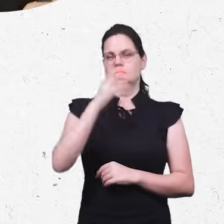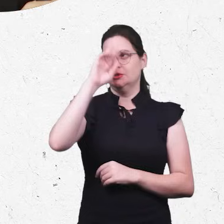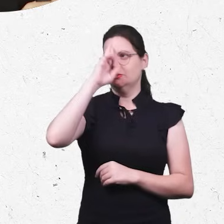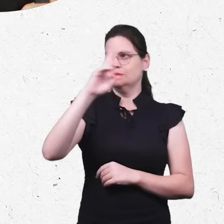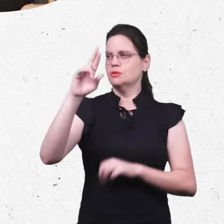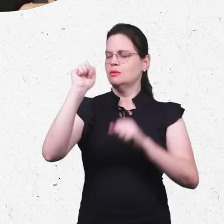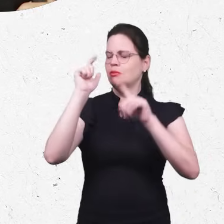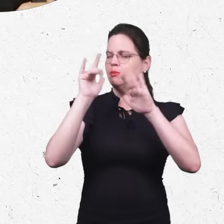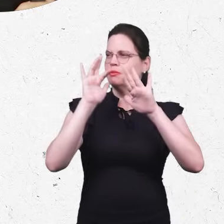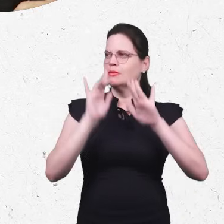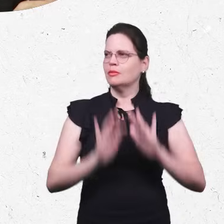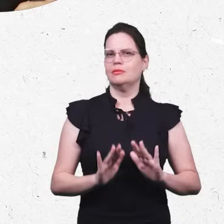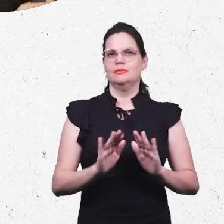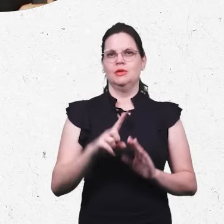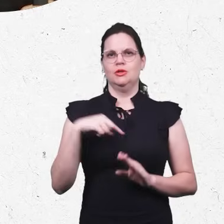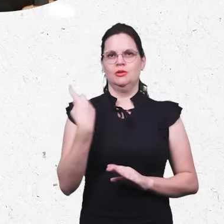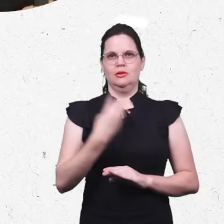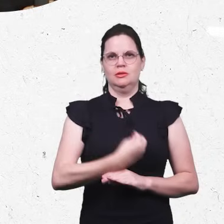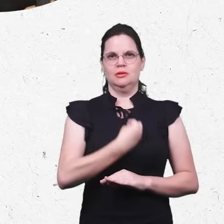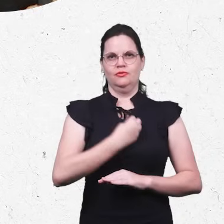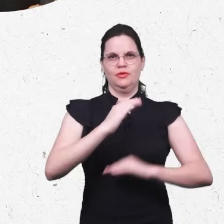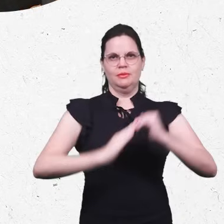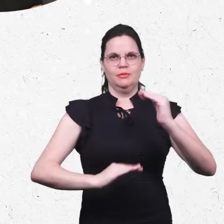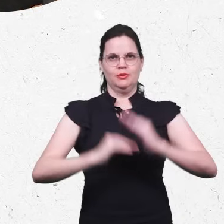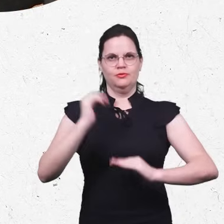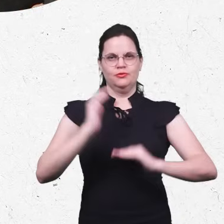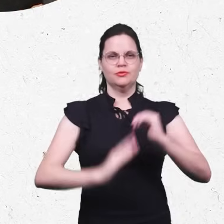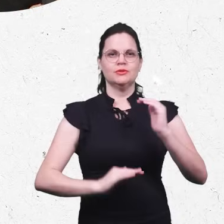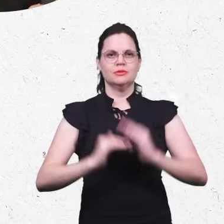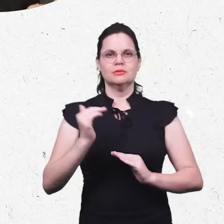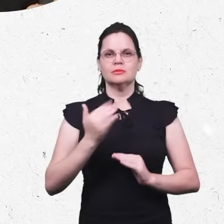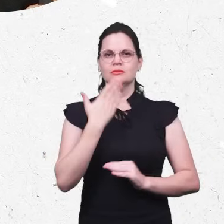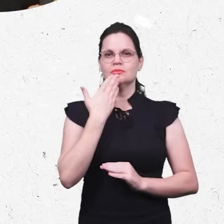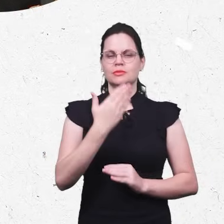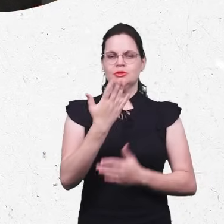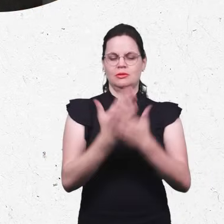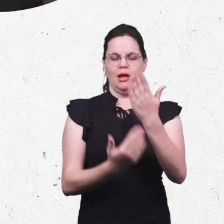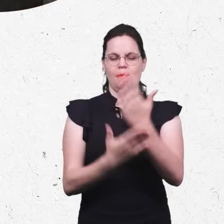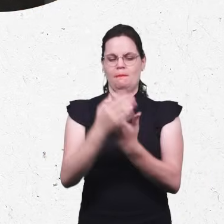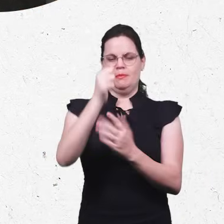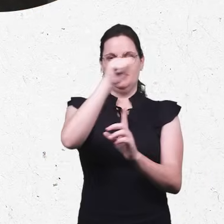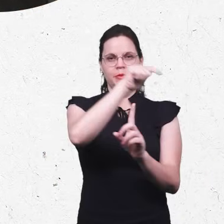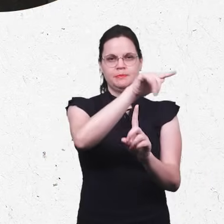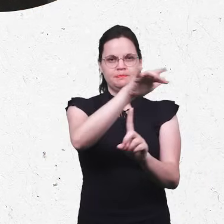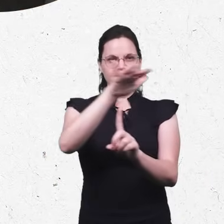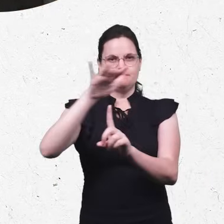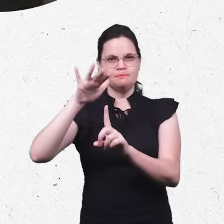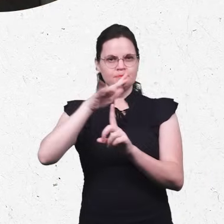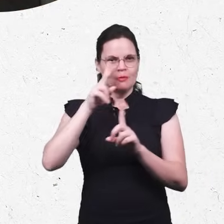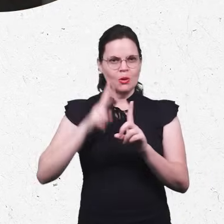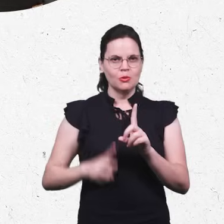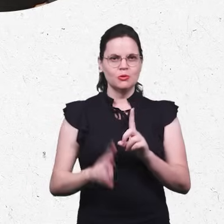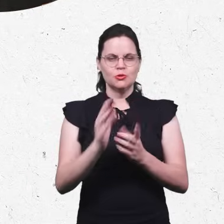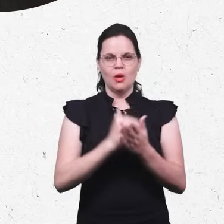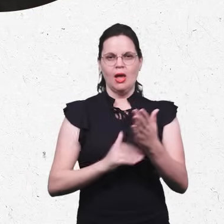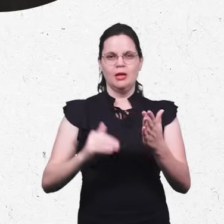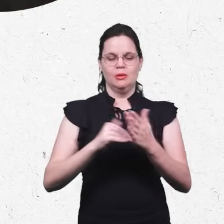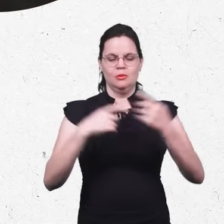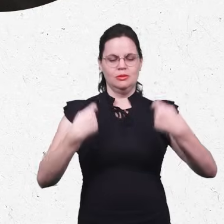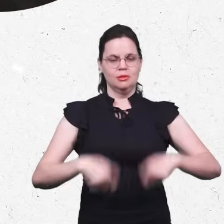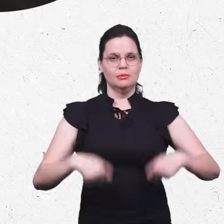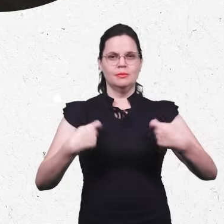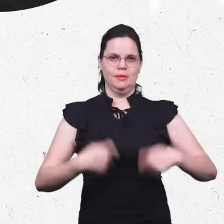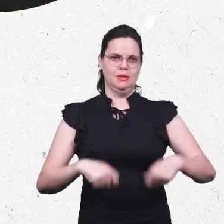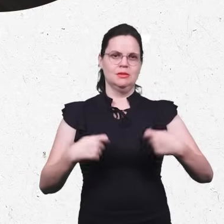uma bênção para a nossa vida profissional, Senhor. Pedimos que as Tuas mãos estejam estendidas em tudo que